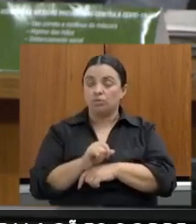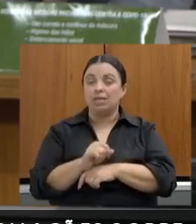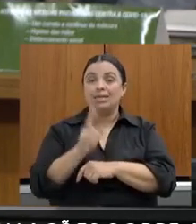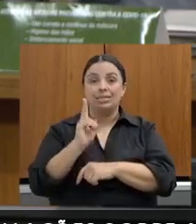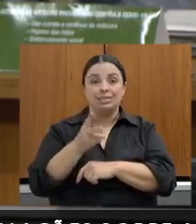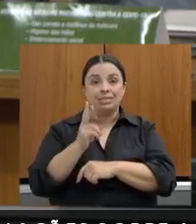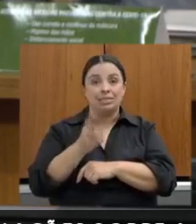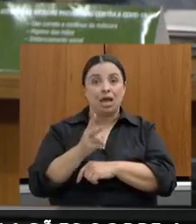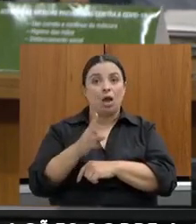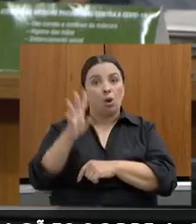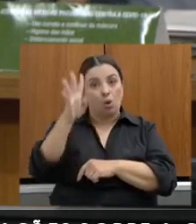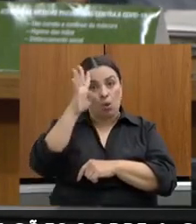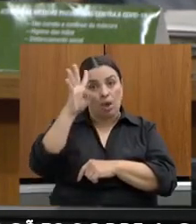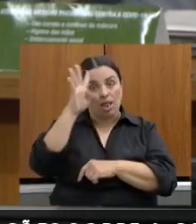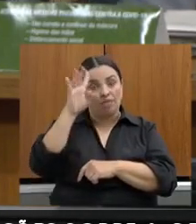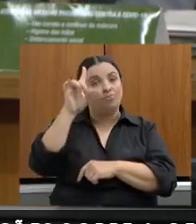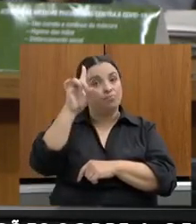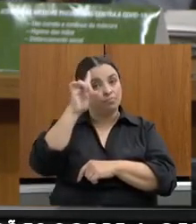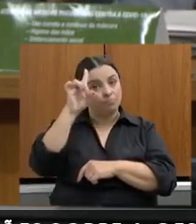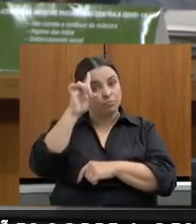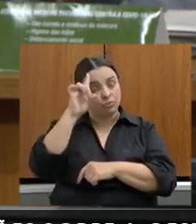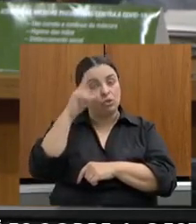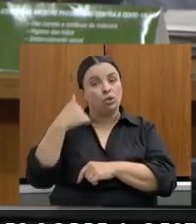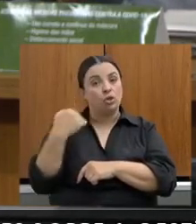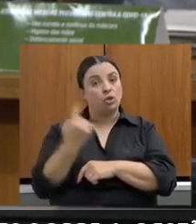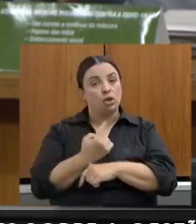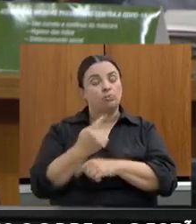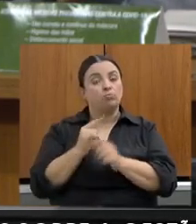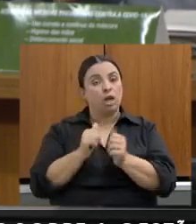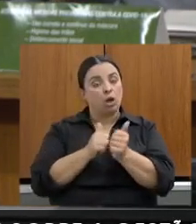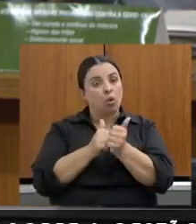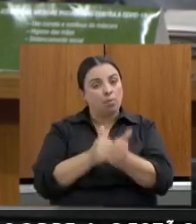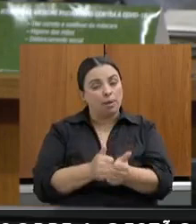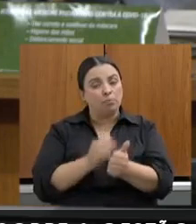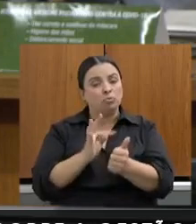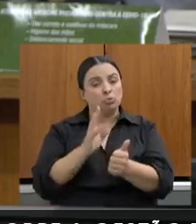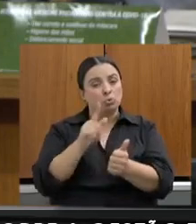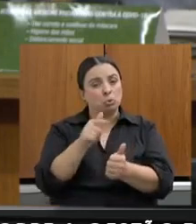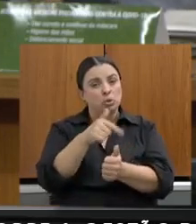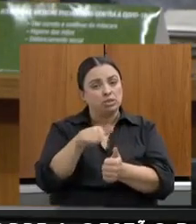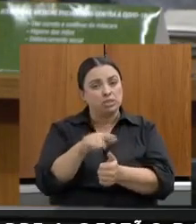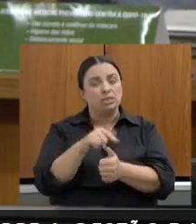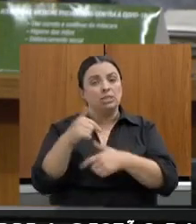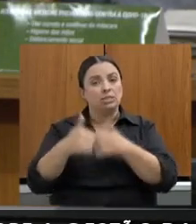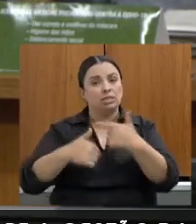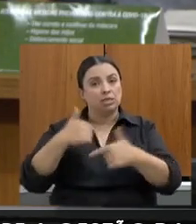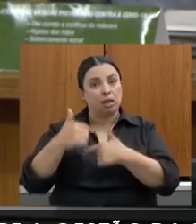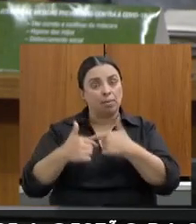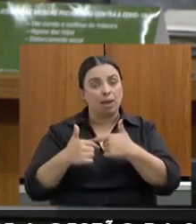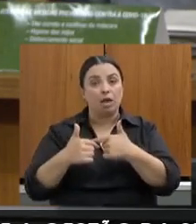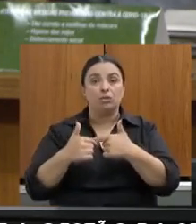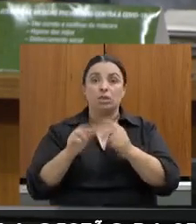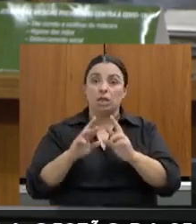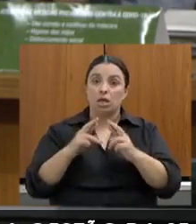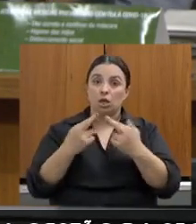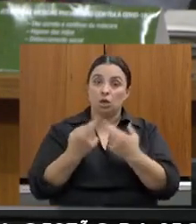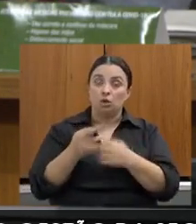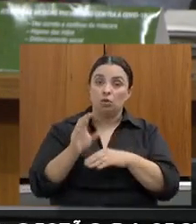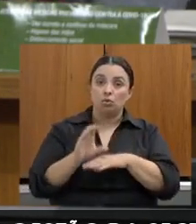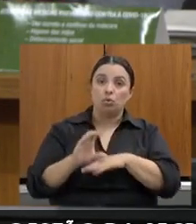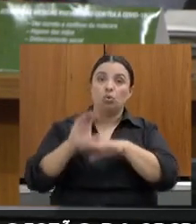quartas-feiras nós acompanhamos essas iniciativas em reunião do conselho Superior da Polícia Civil